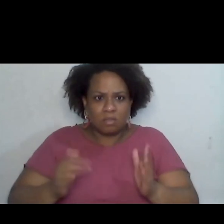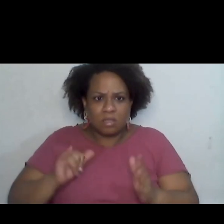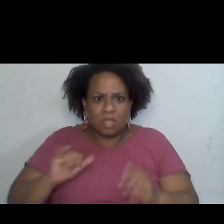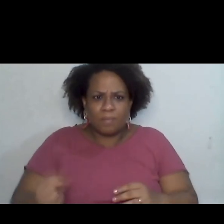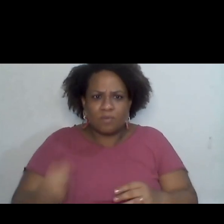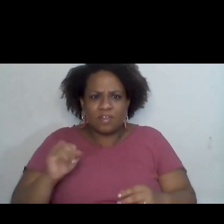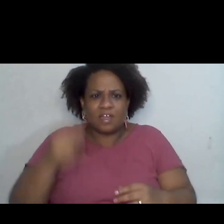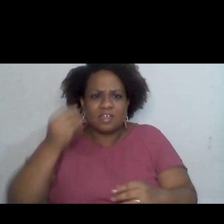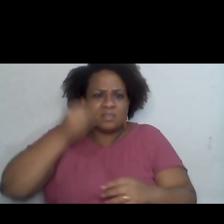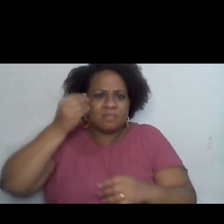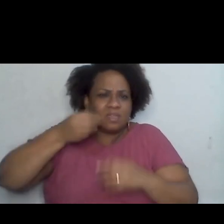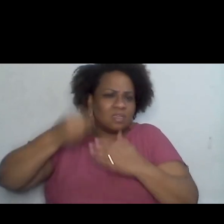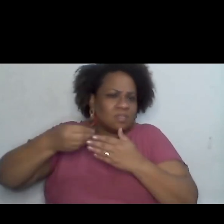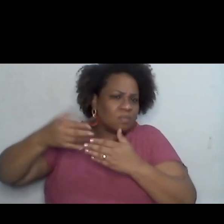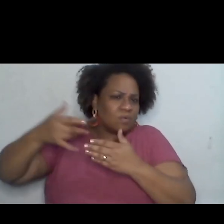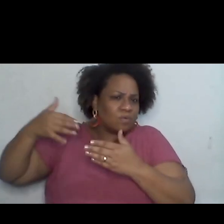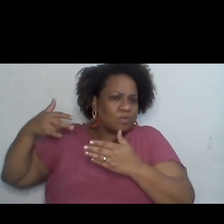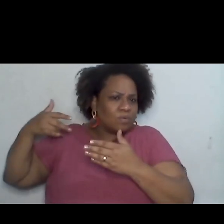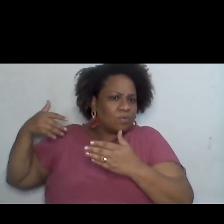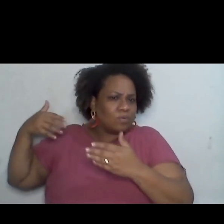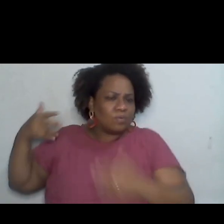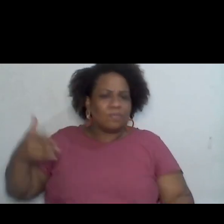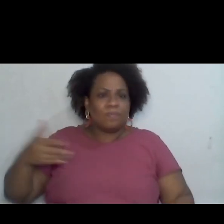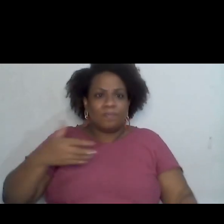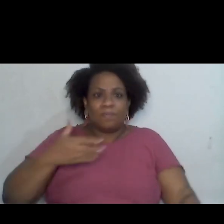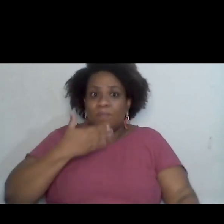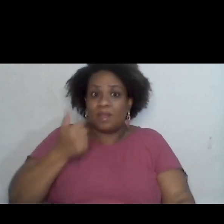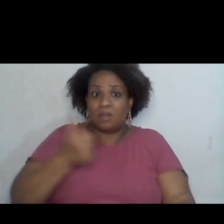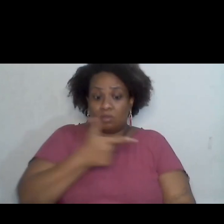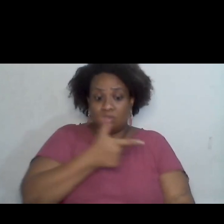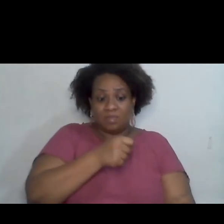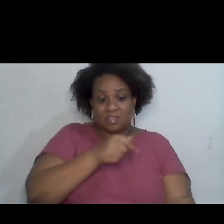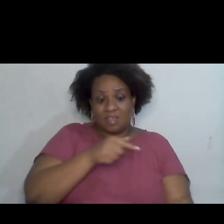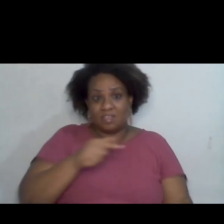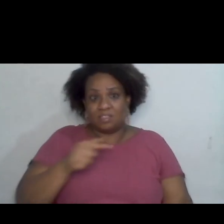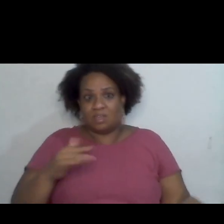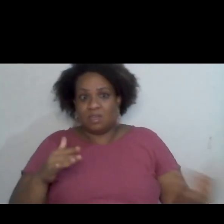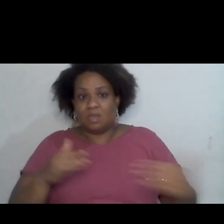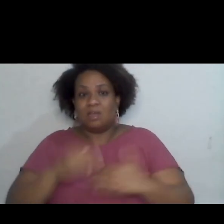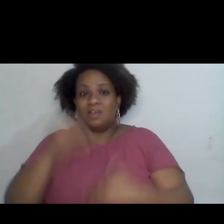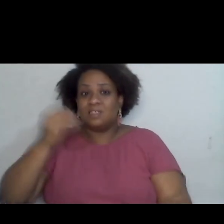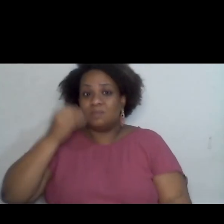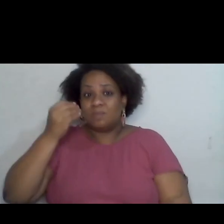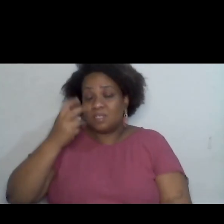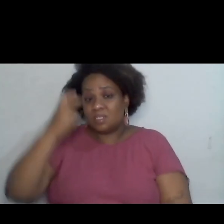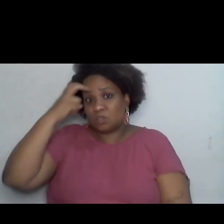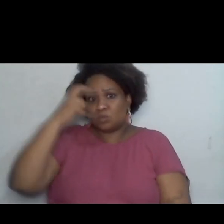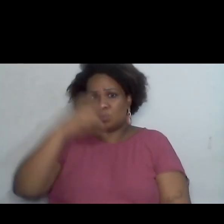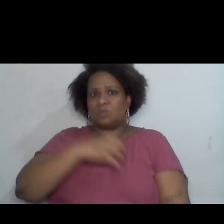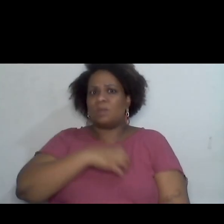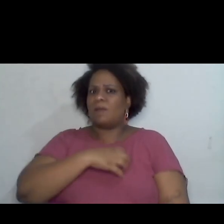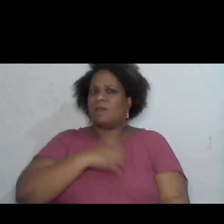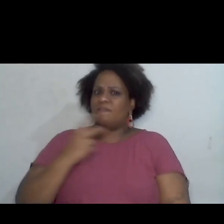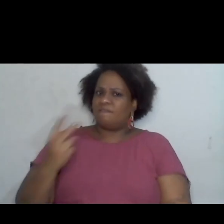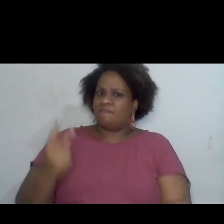experiências já vividas, e elas são muito valiosas. Desde 2007, as experiências culturais na Bahia são de grande valor. Nós